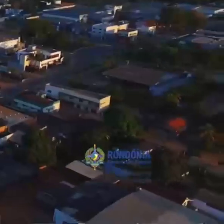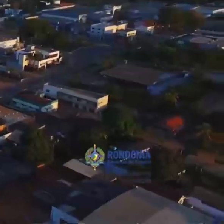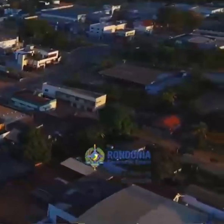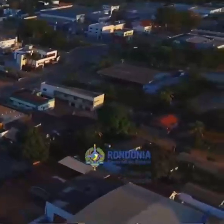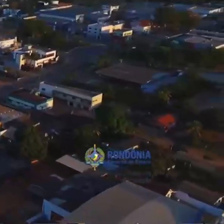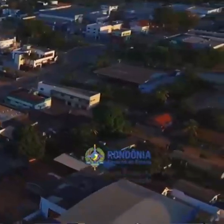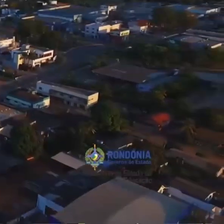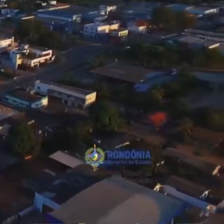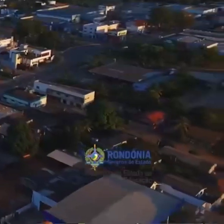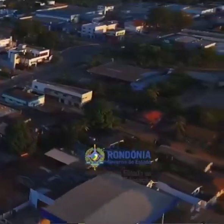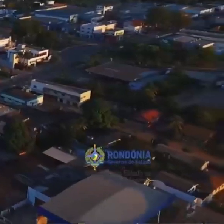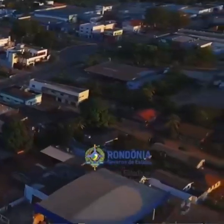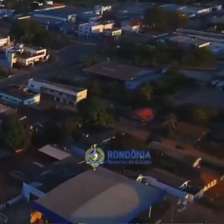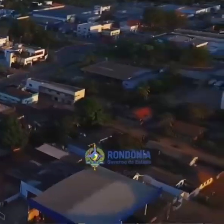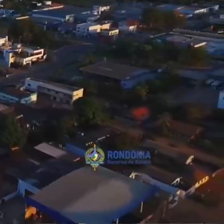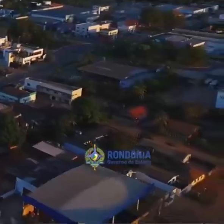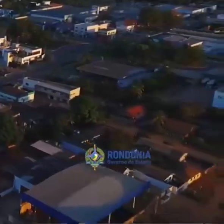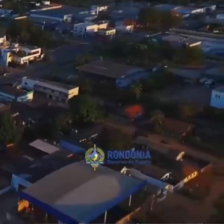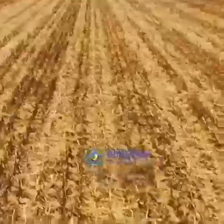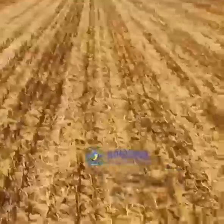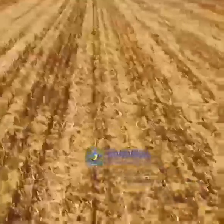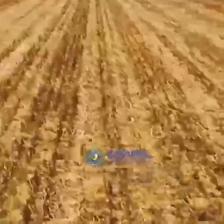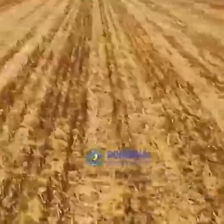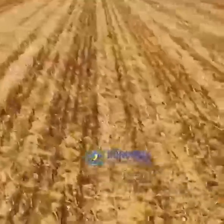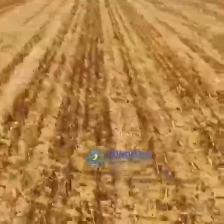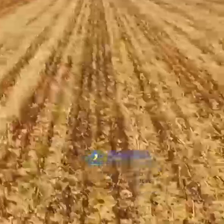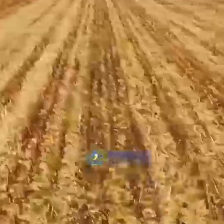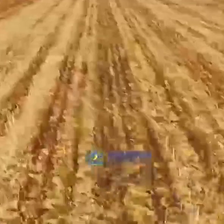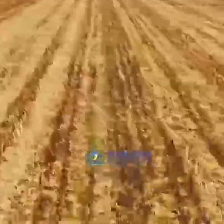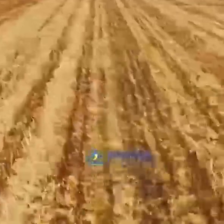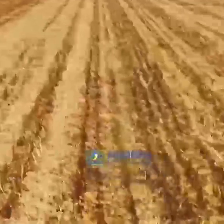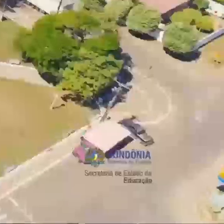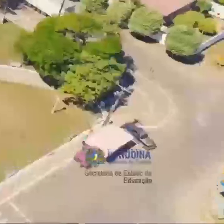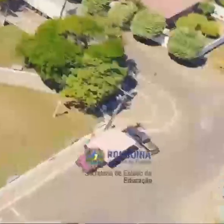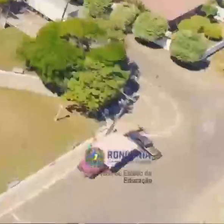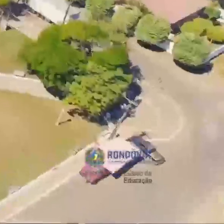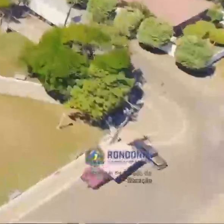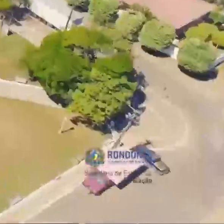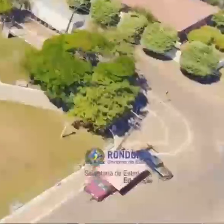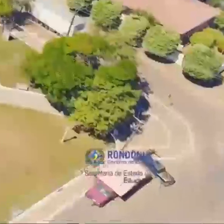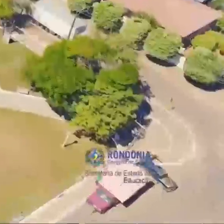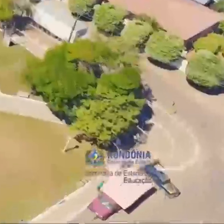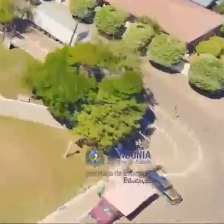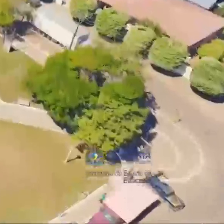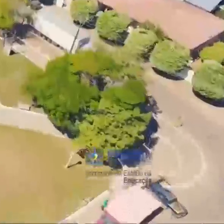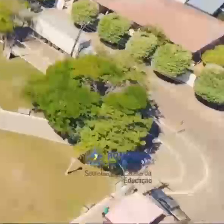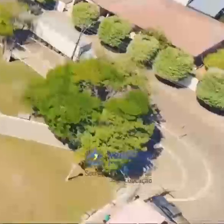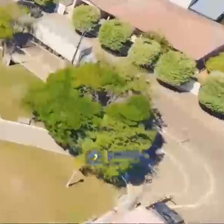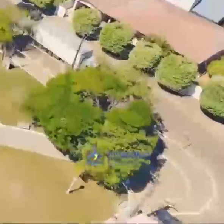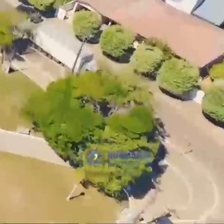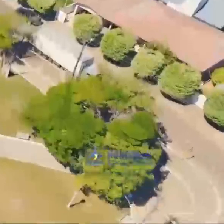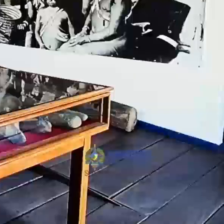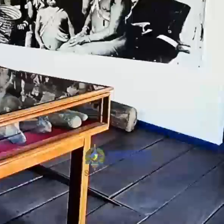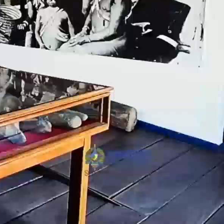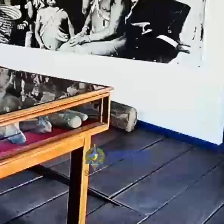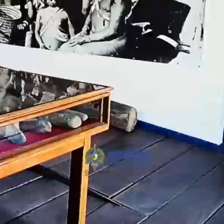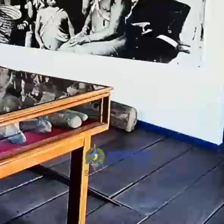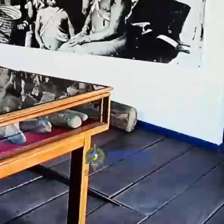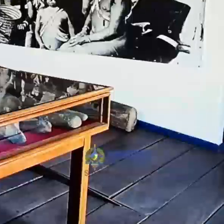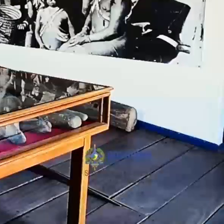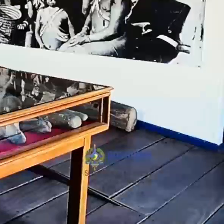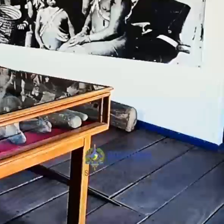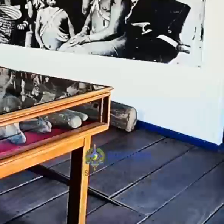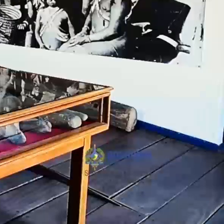vão começar a sair dessa região em busca de outros meios econômicos de sobrevivência.